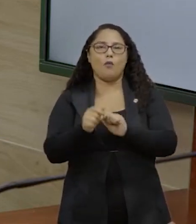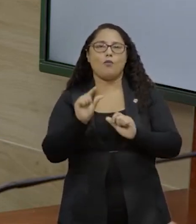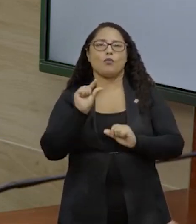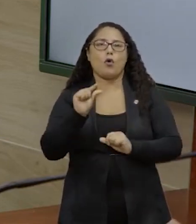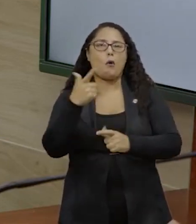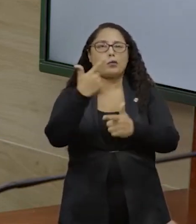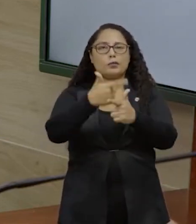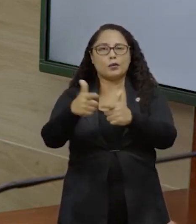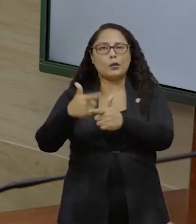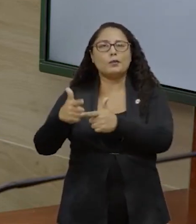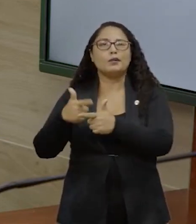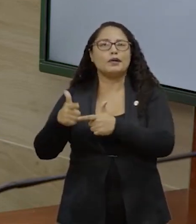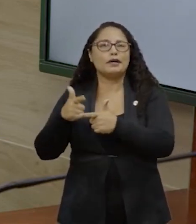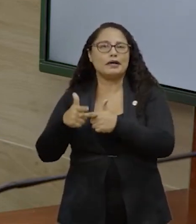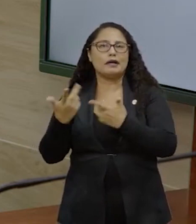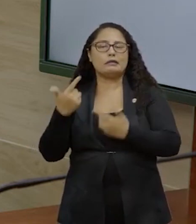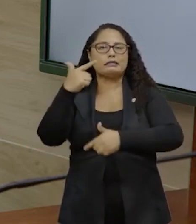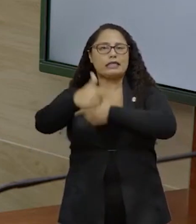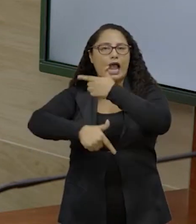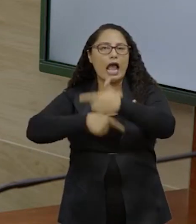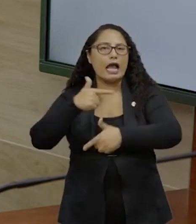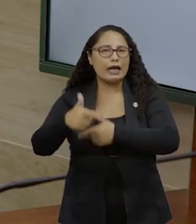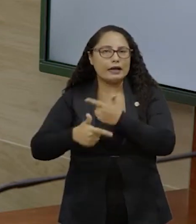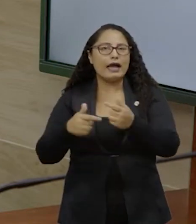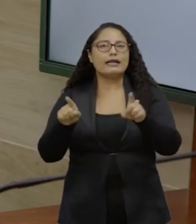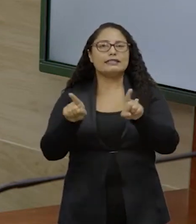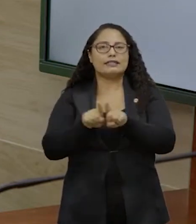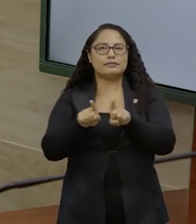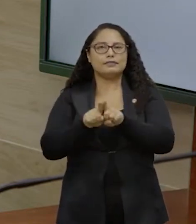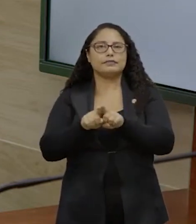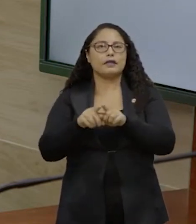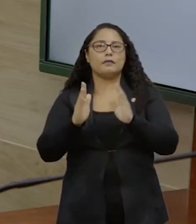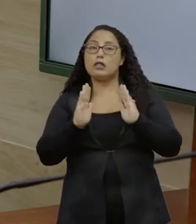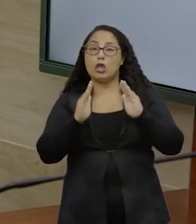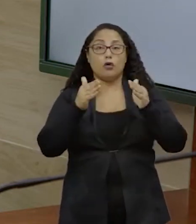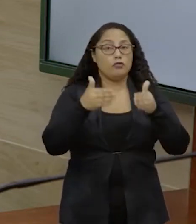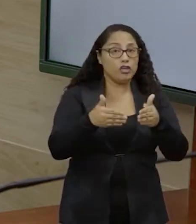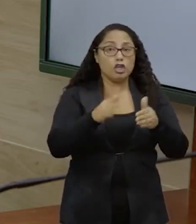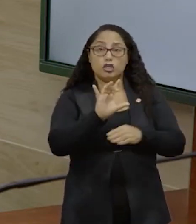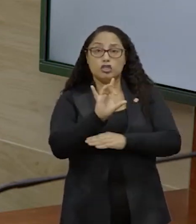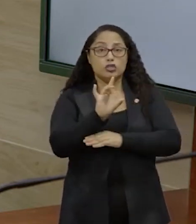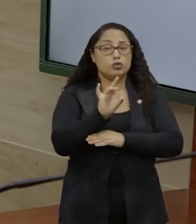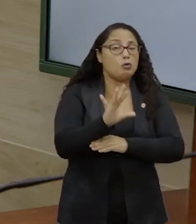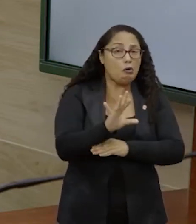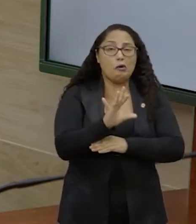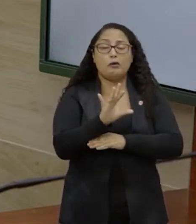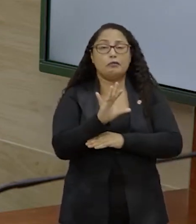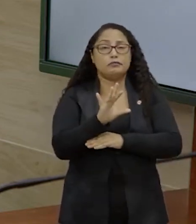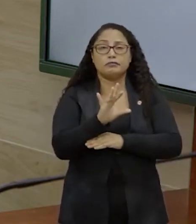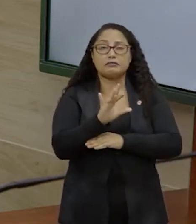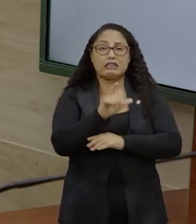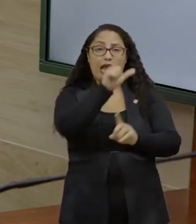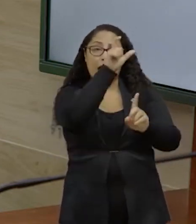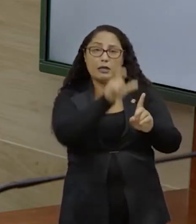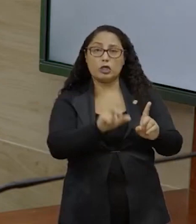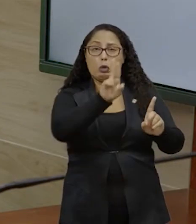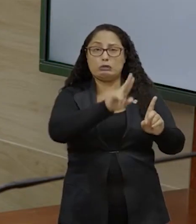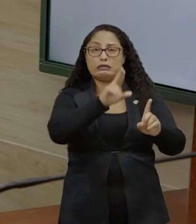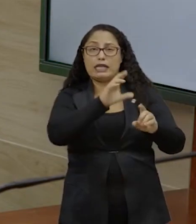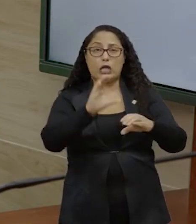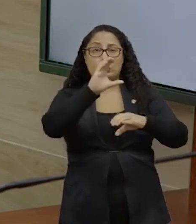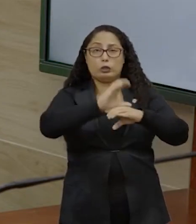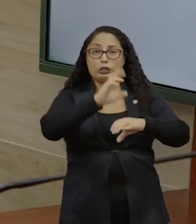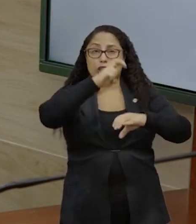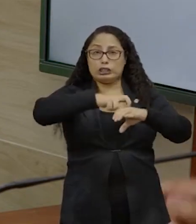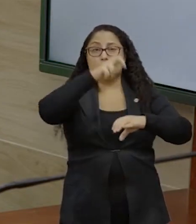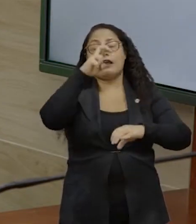os problemas, os trabalhos, né, para que não fique apenas a pessoa só utilize um chat